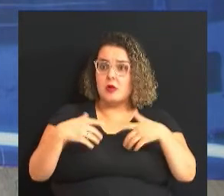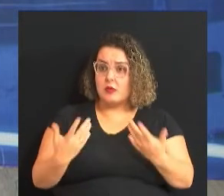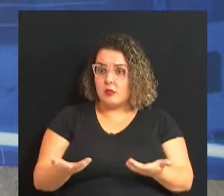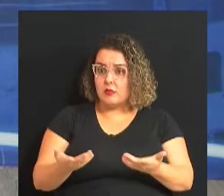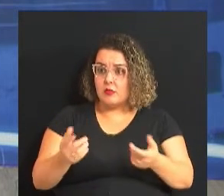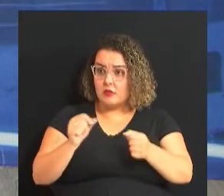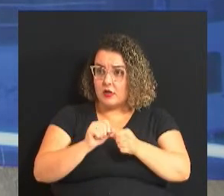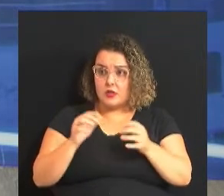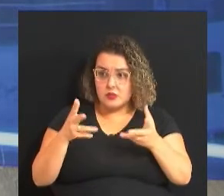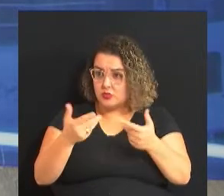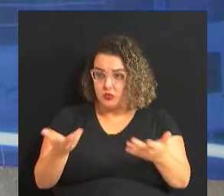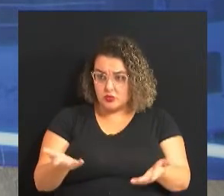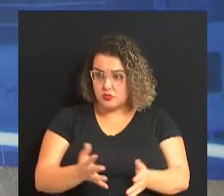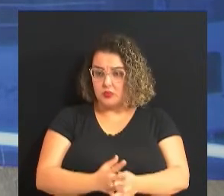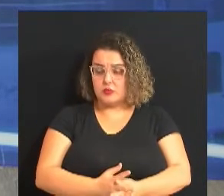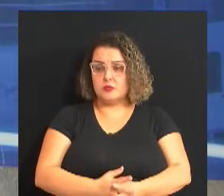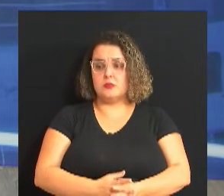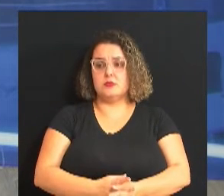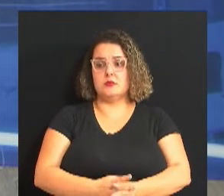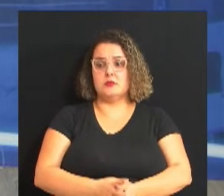de tudo.